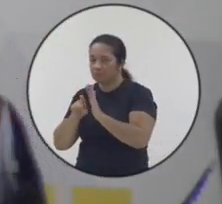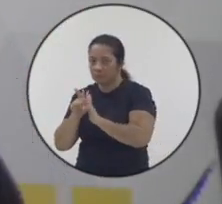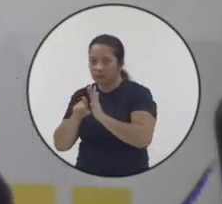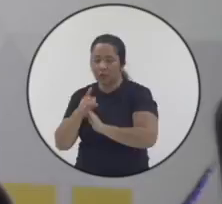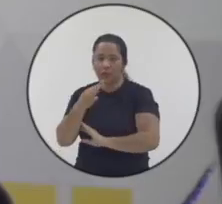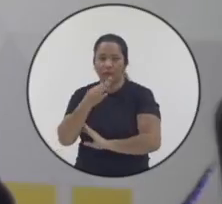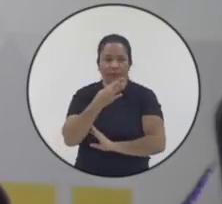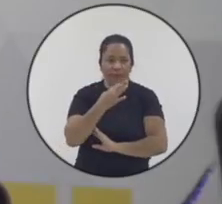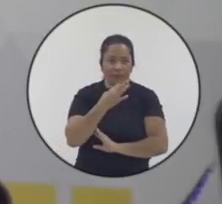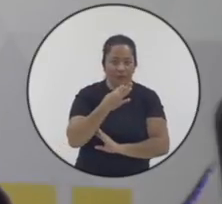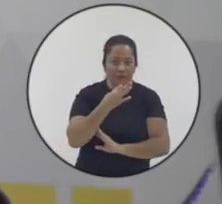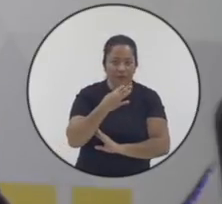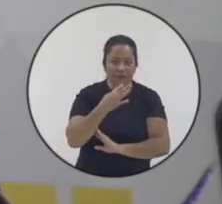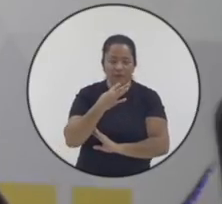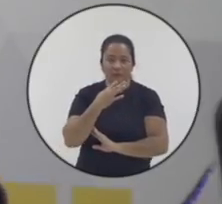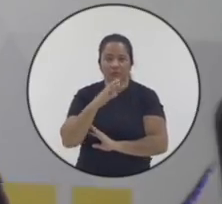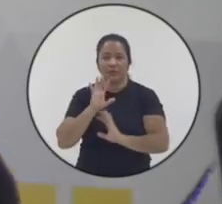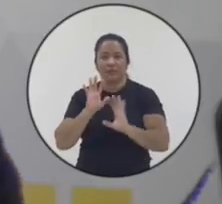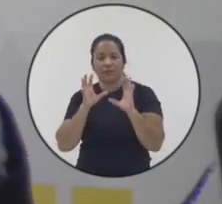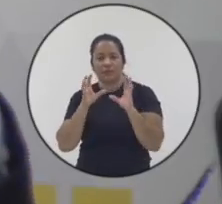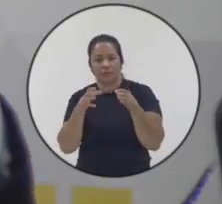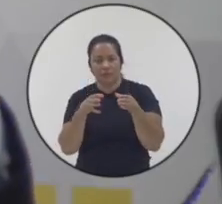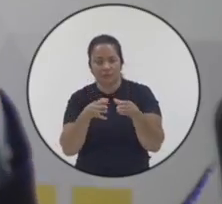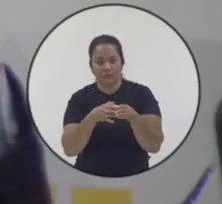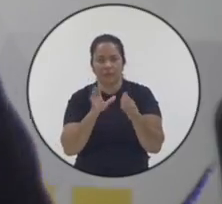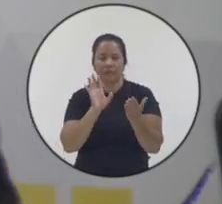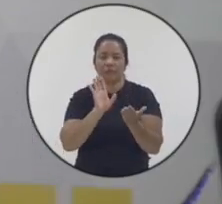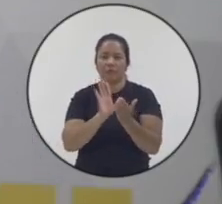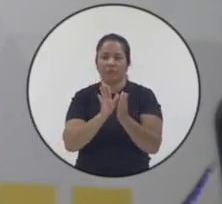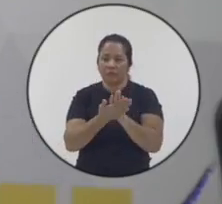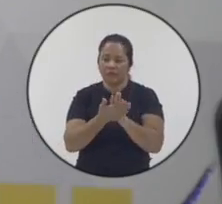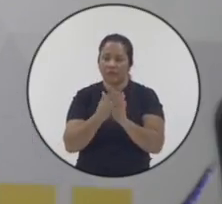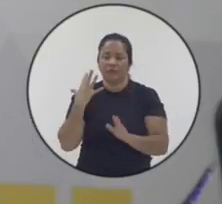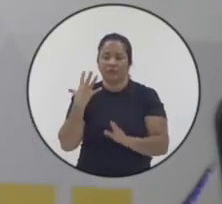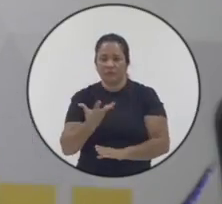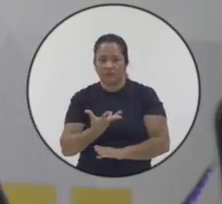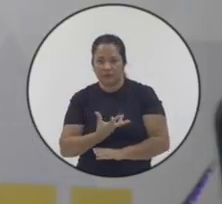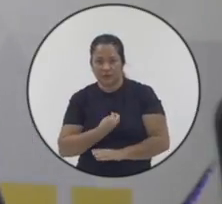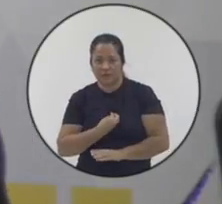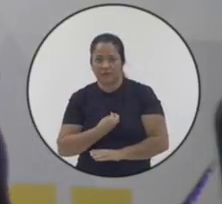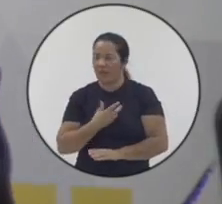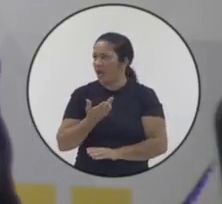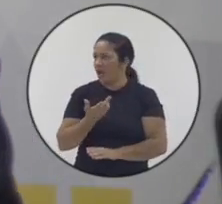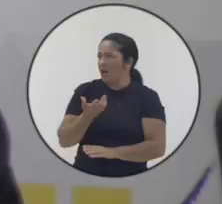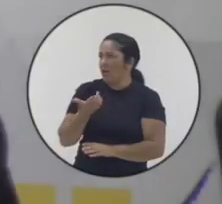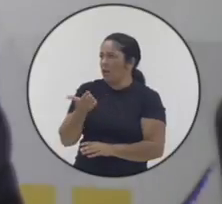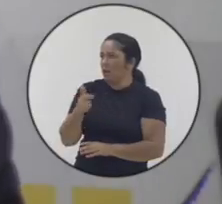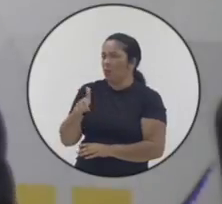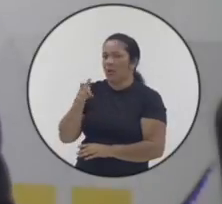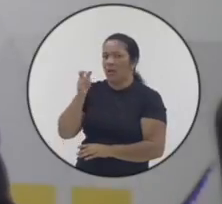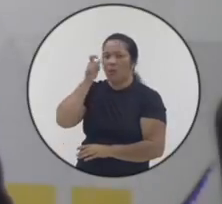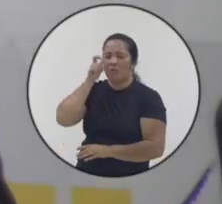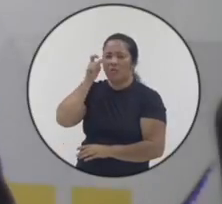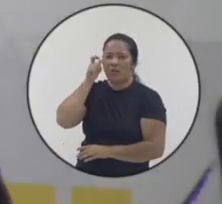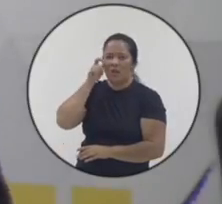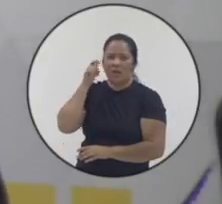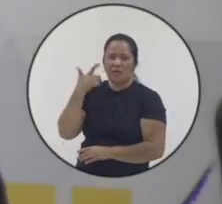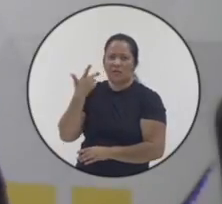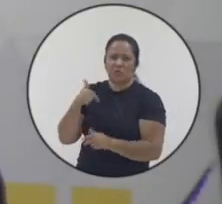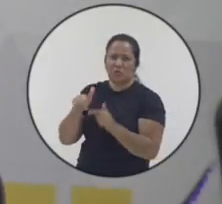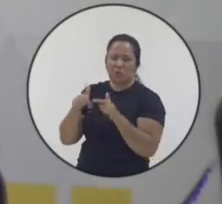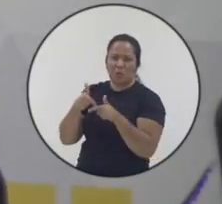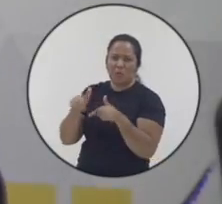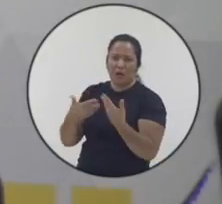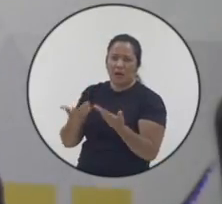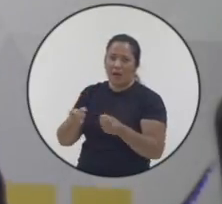apesar de você não ter o interesse de trabalhar com pessoas trans, travestis, um dia vai chegar alguém